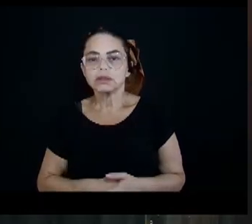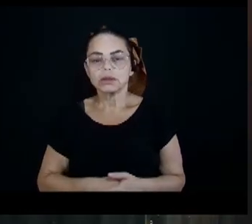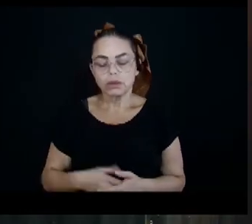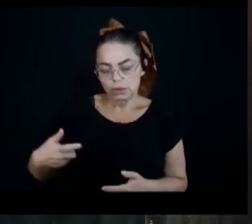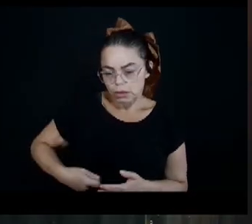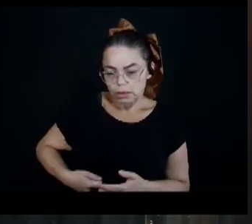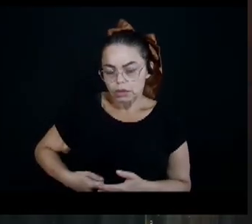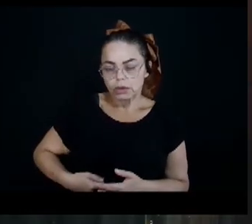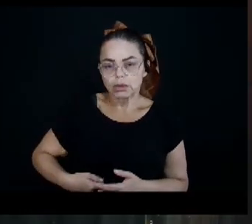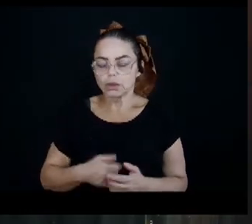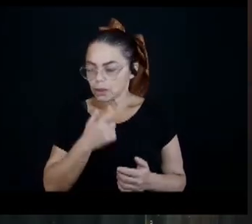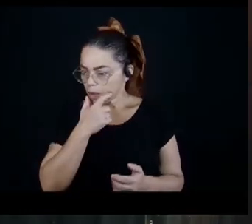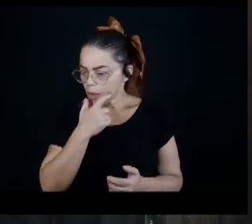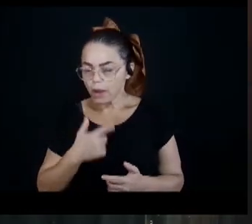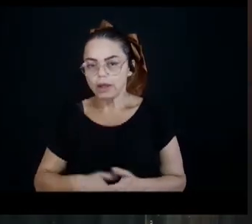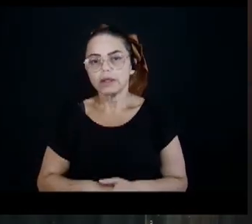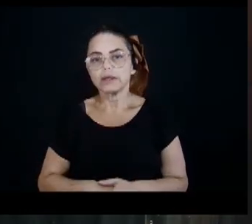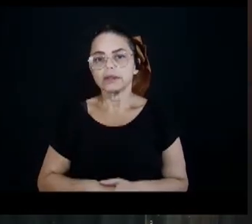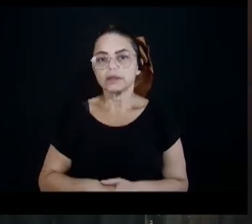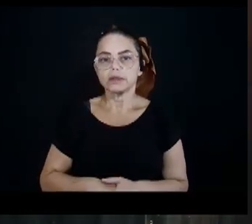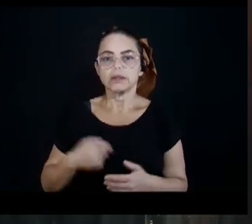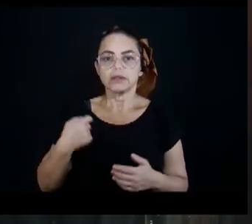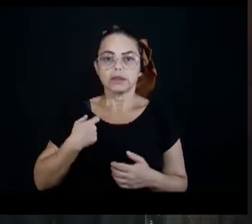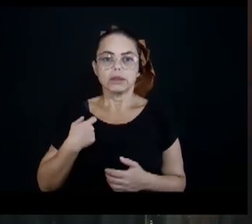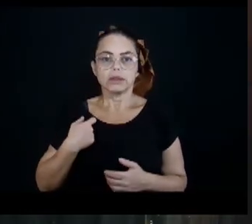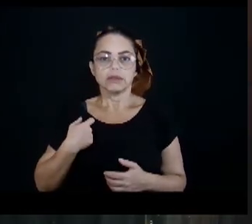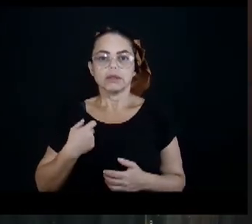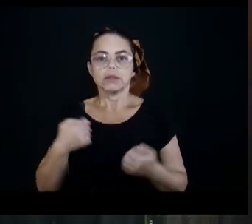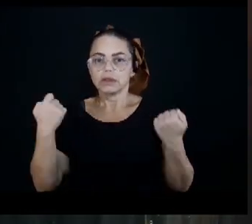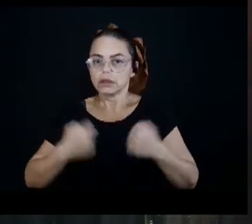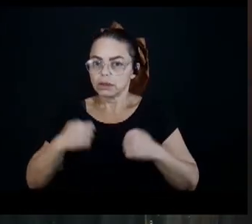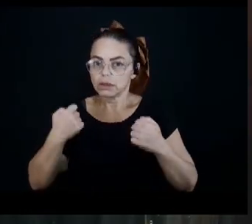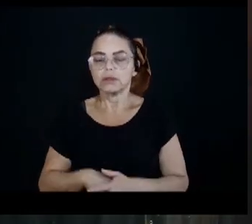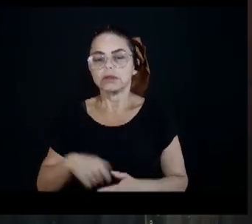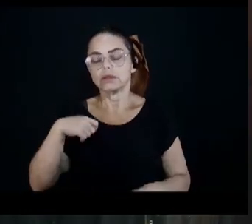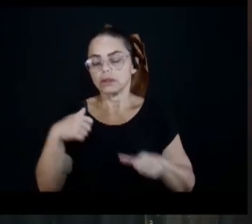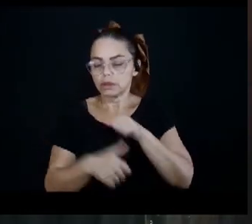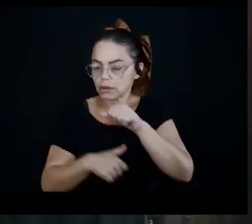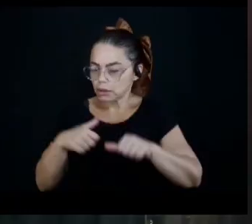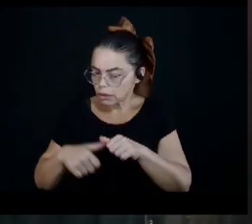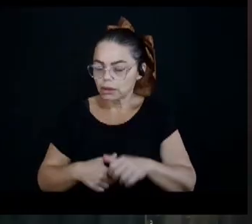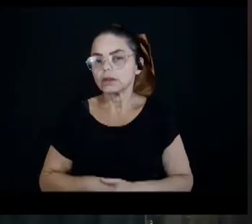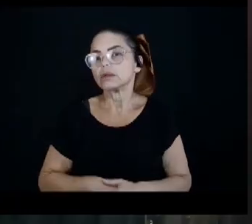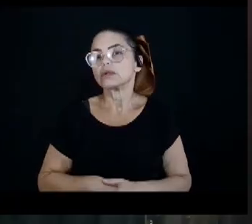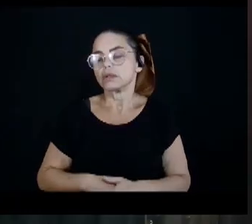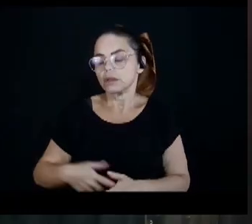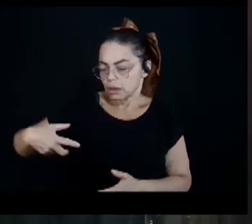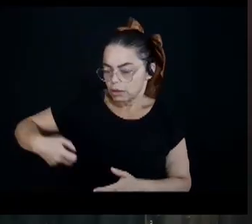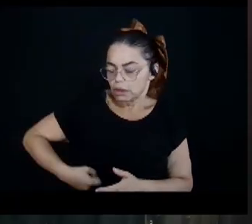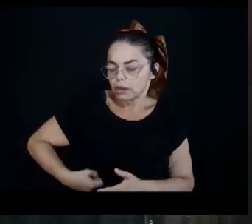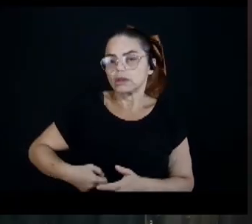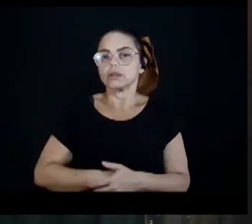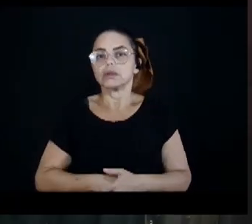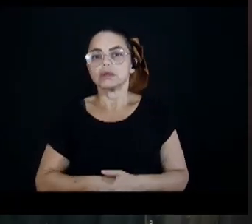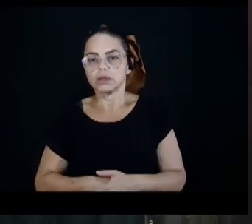e é essa a intenção dele. Precisa haver a mudança. É um medicamento, ele vem com tudo e ele vem para